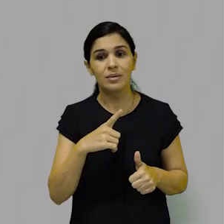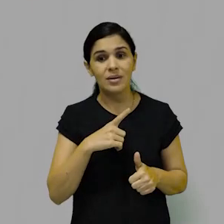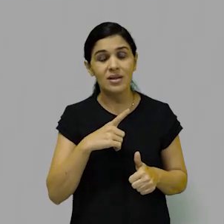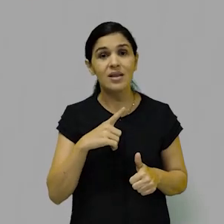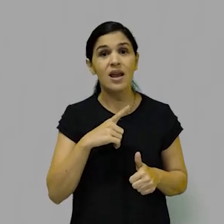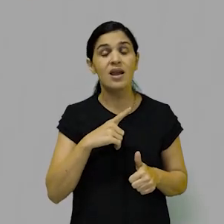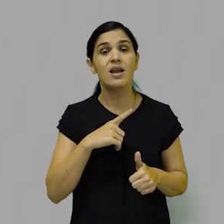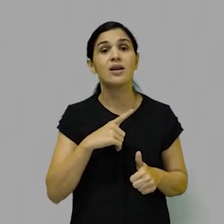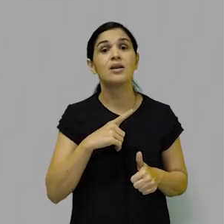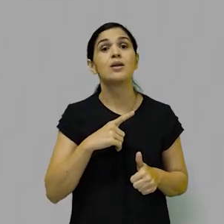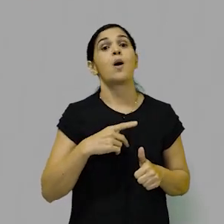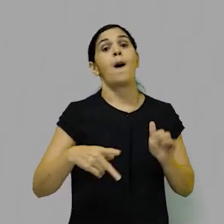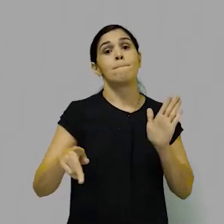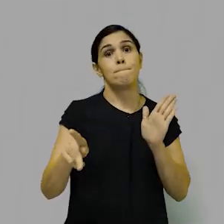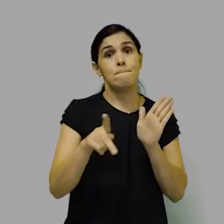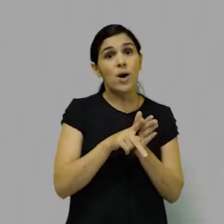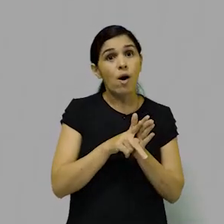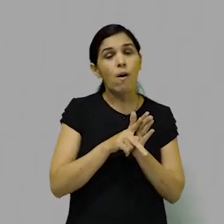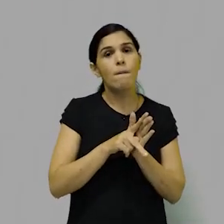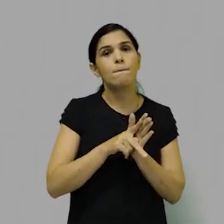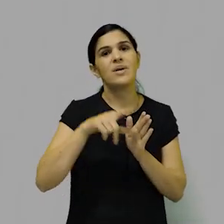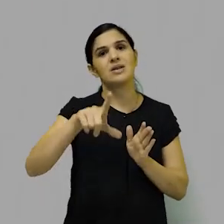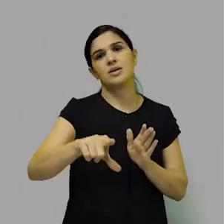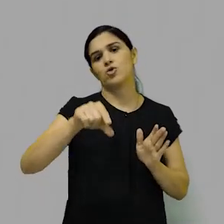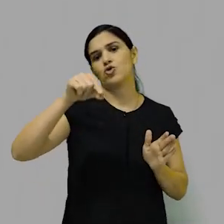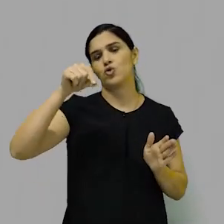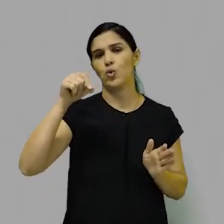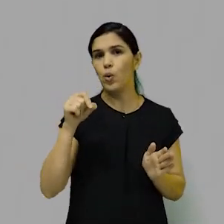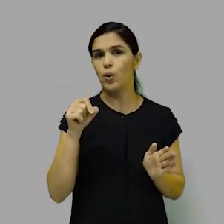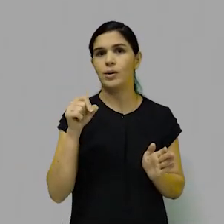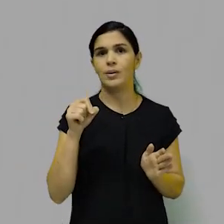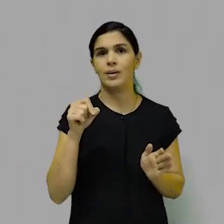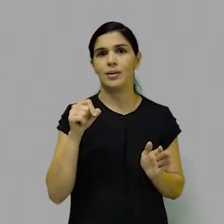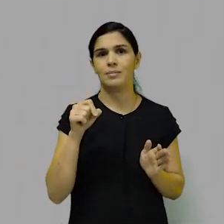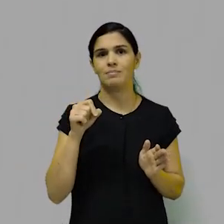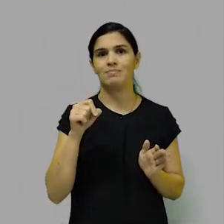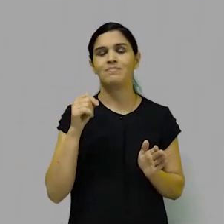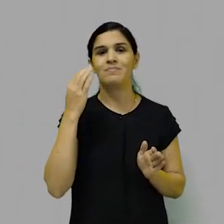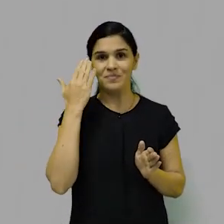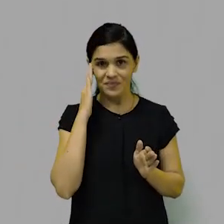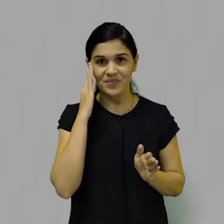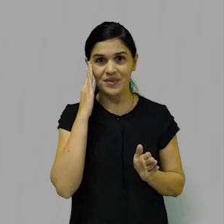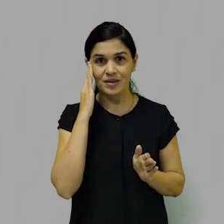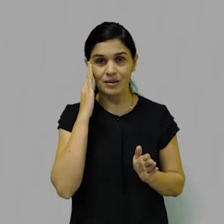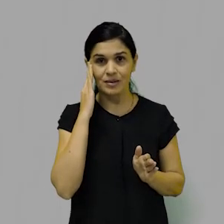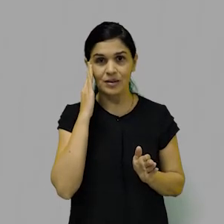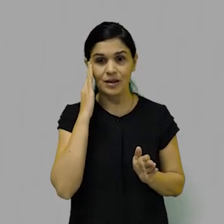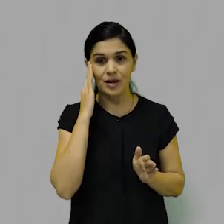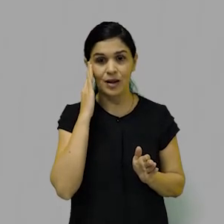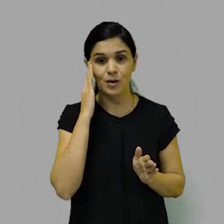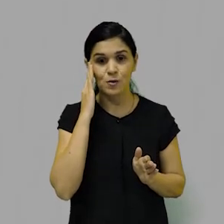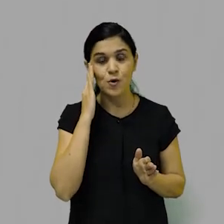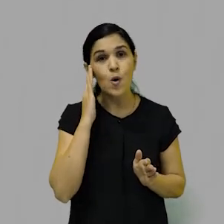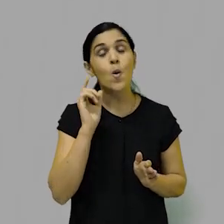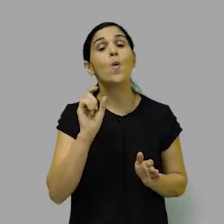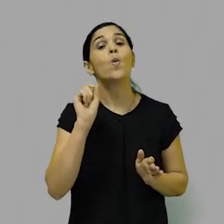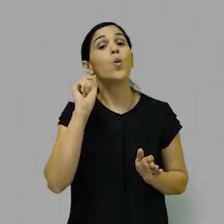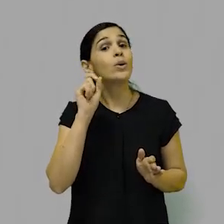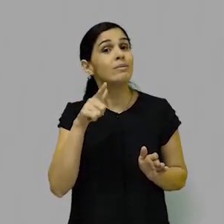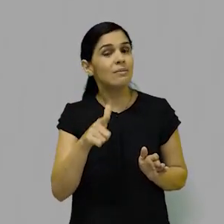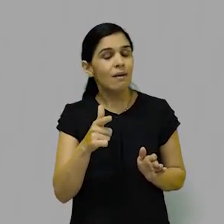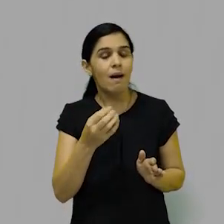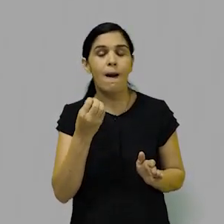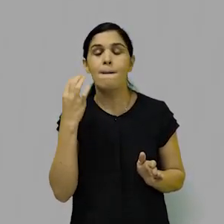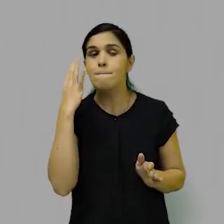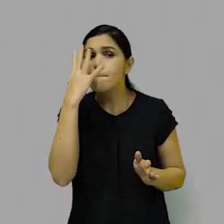padrão se os gostos, existe na beleza a subjetividade. Tá certo? O que é belo para mim pode não ser